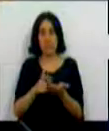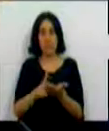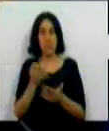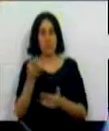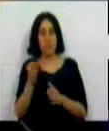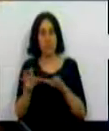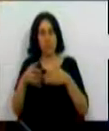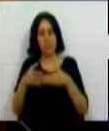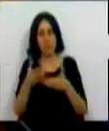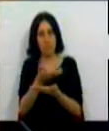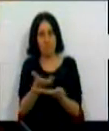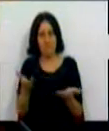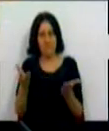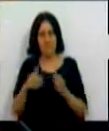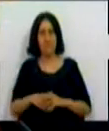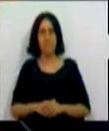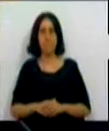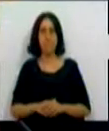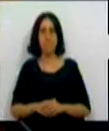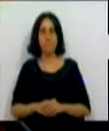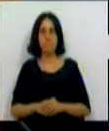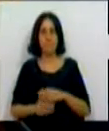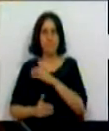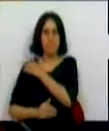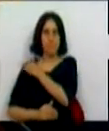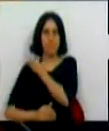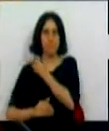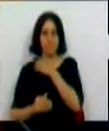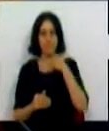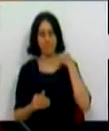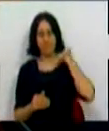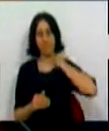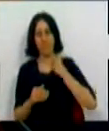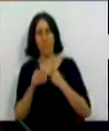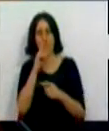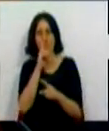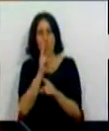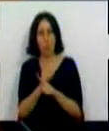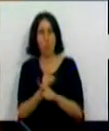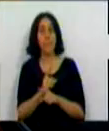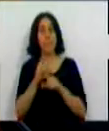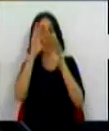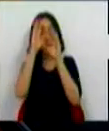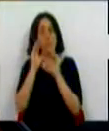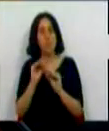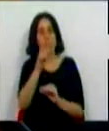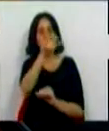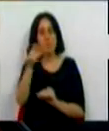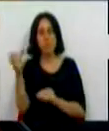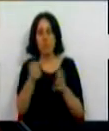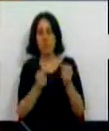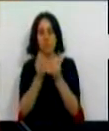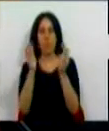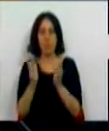da comunidade que servem. Ao mesmo tempo, estão a ser mobilizados todos os agentes educativos,